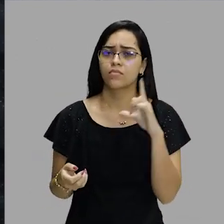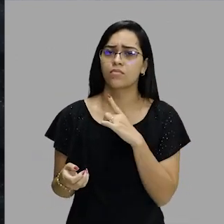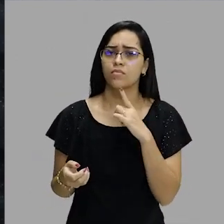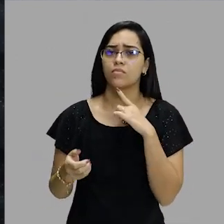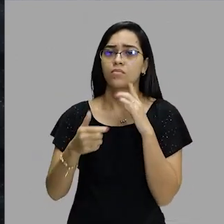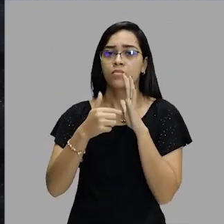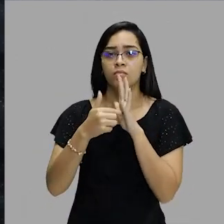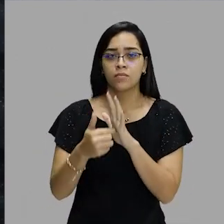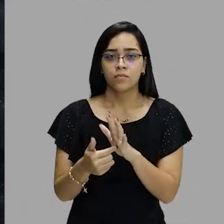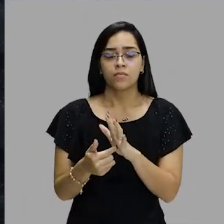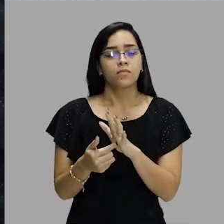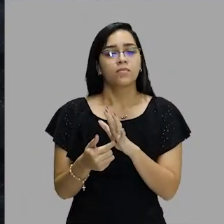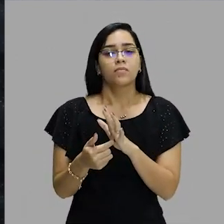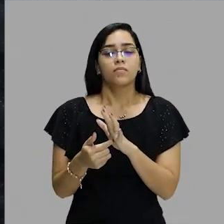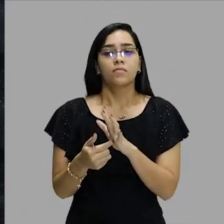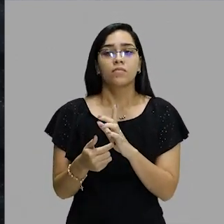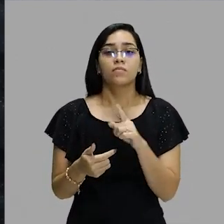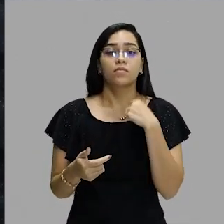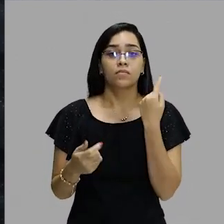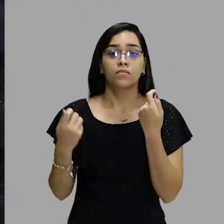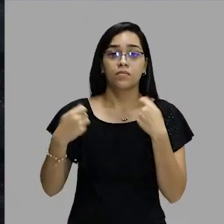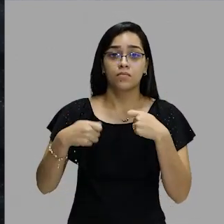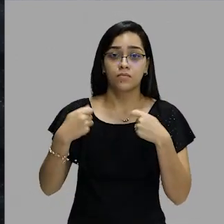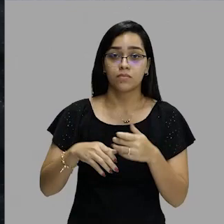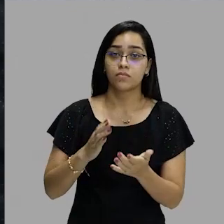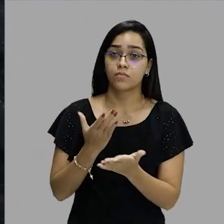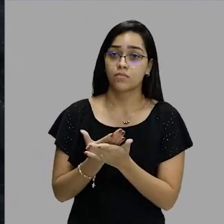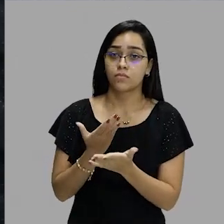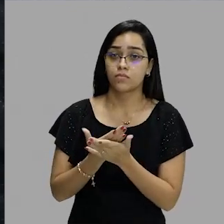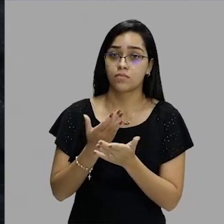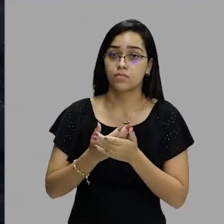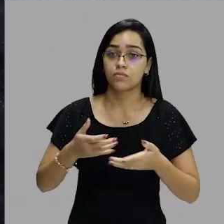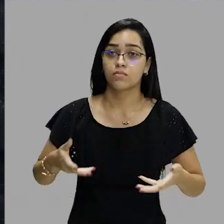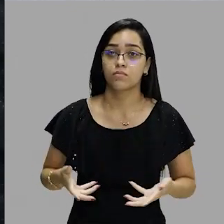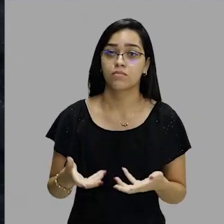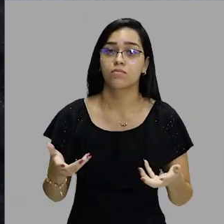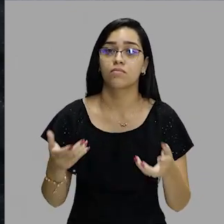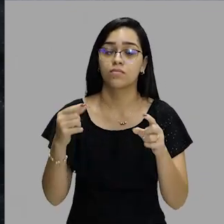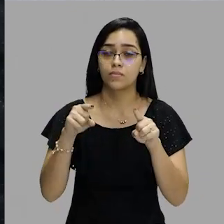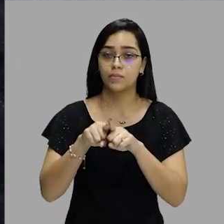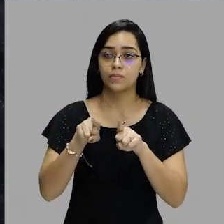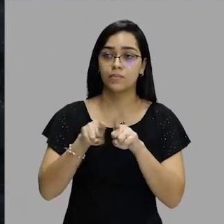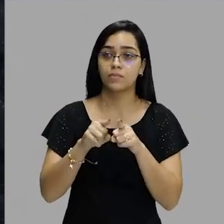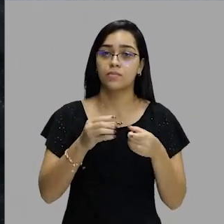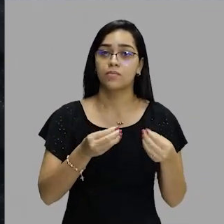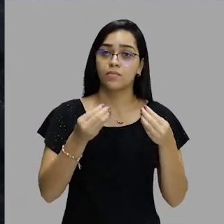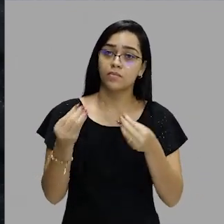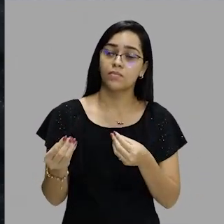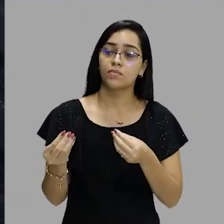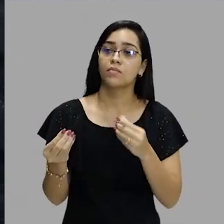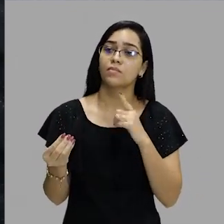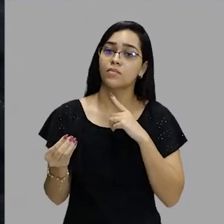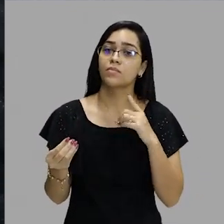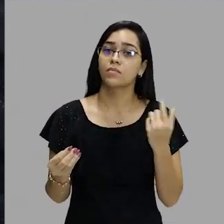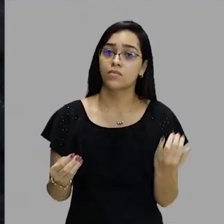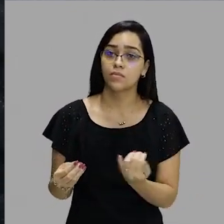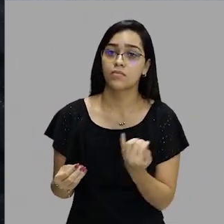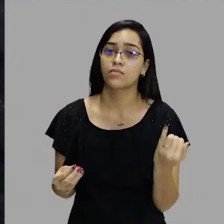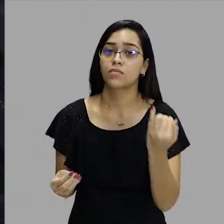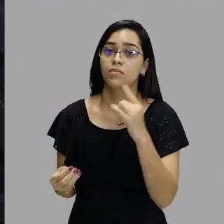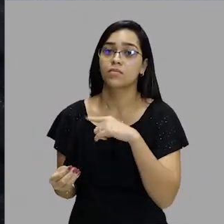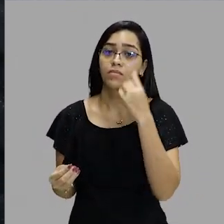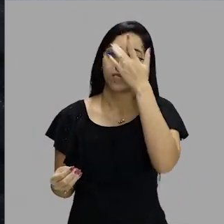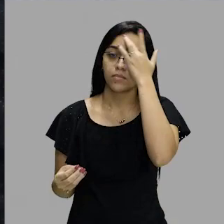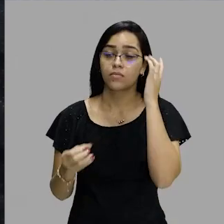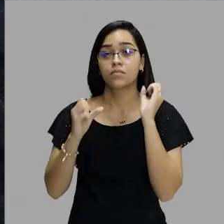evidência agora, porque nós precisamos estudar, exaltar e dar as pompas necessárias para que as